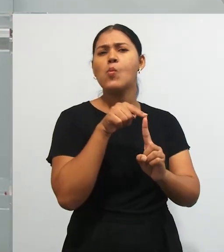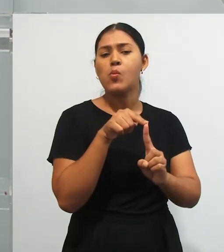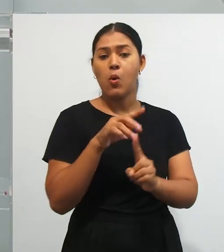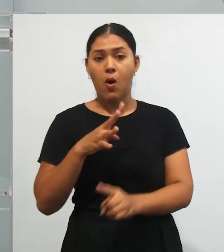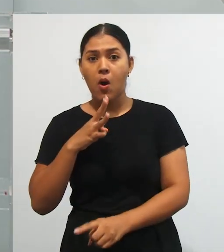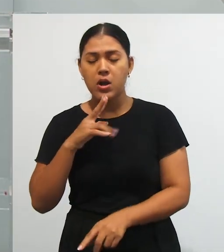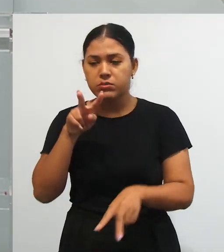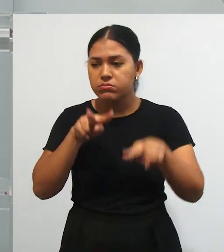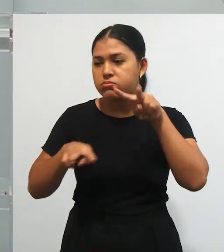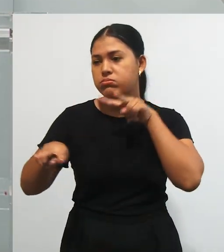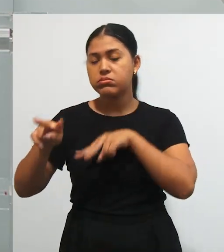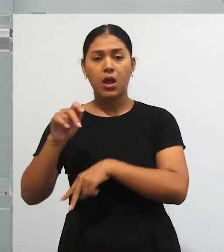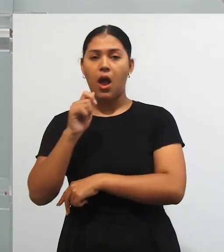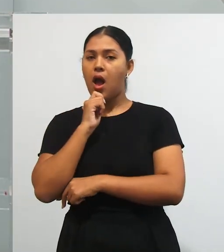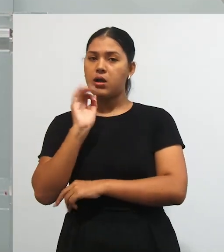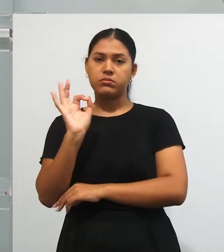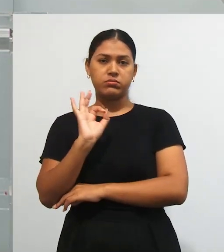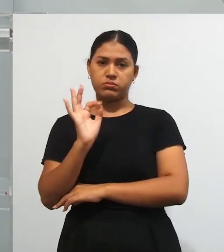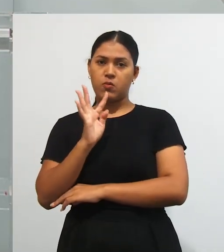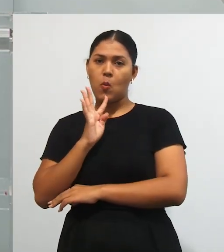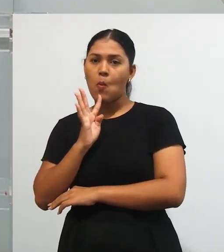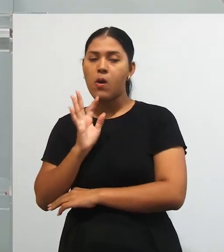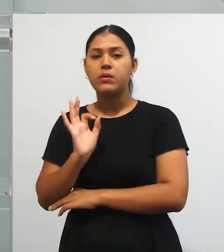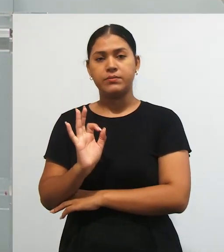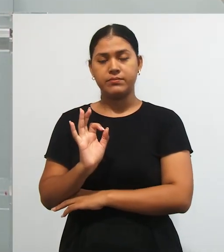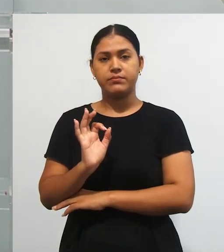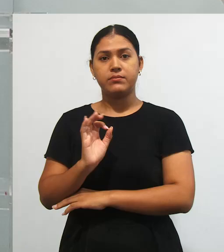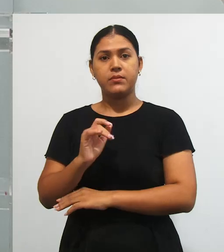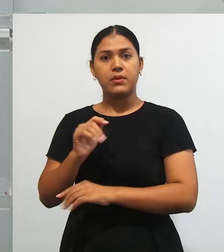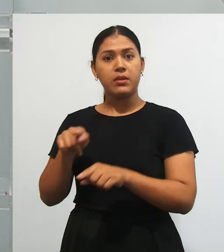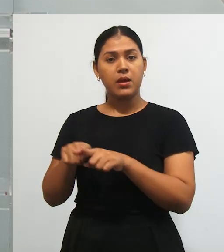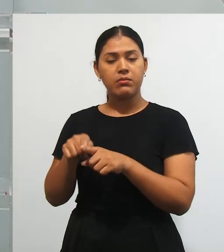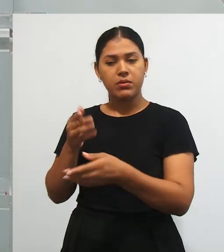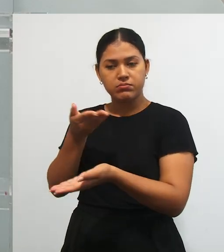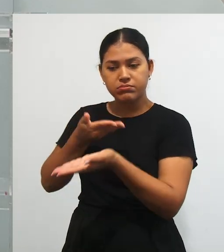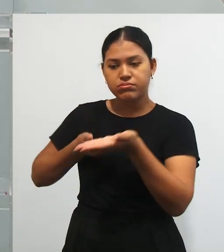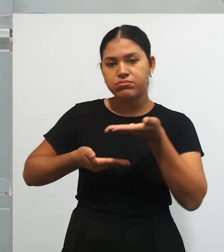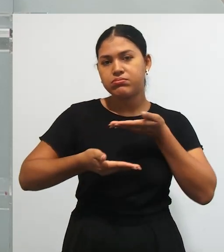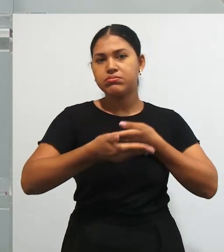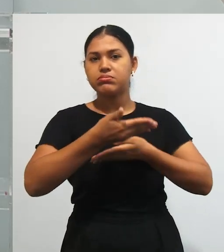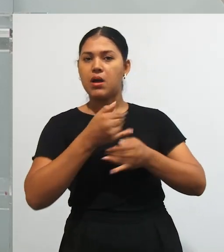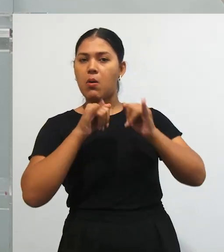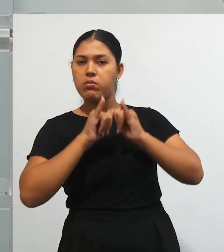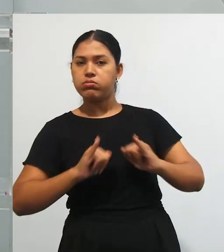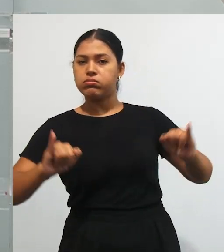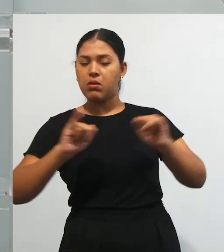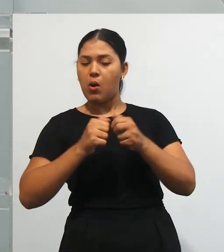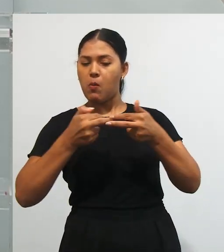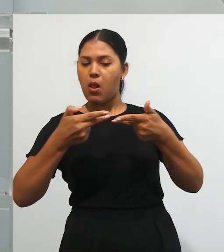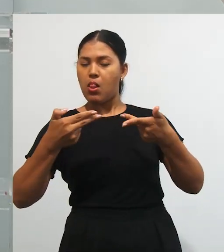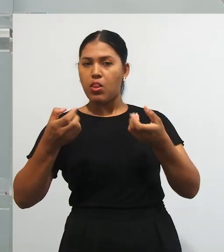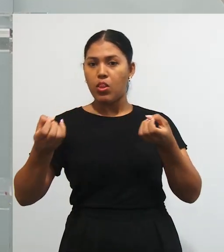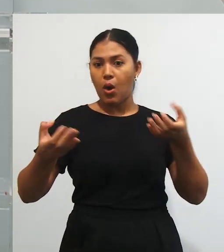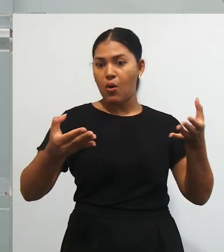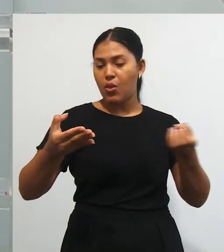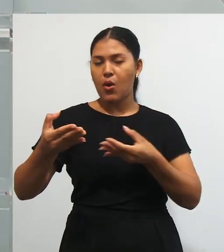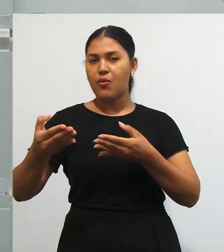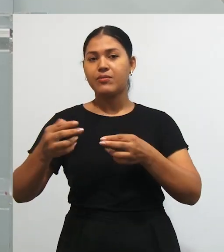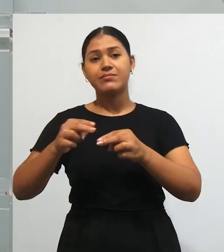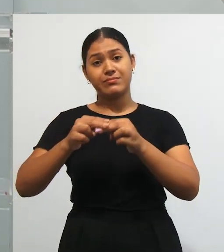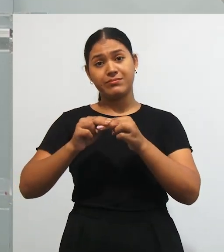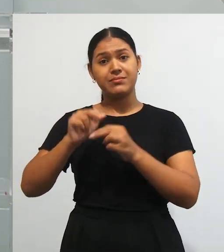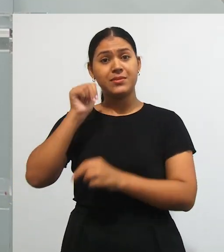para conhecer o que ainda não conheço e comunicar ou anunciar a novidade. Pois é, como